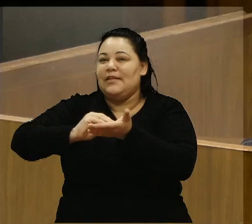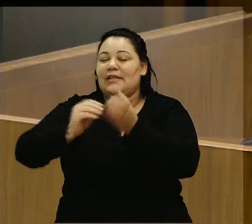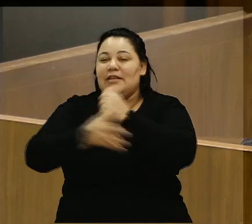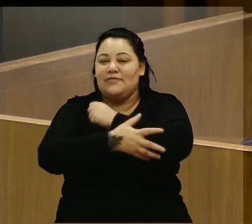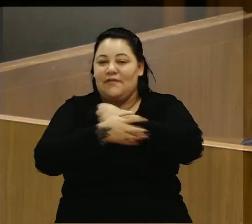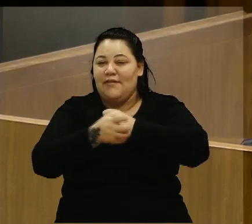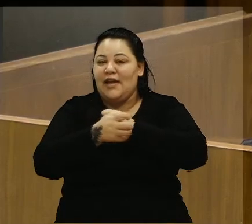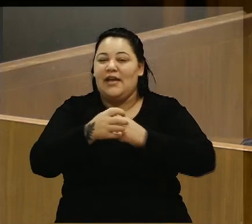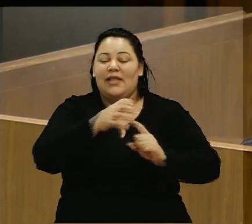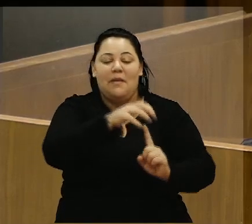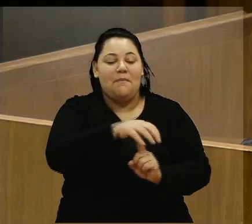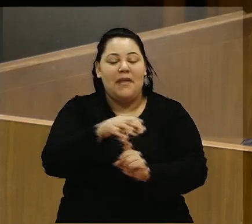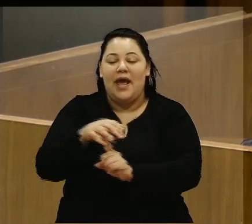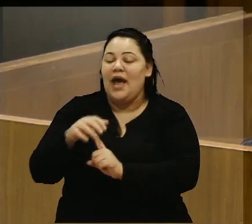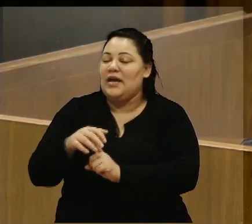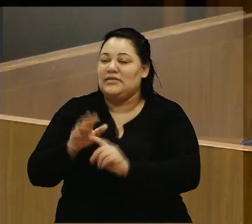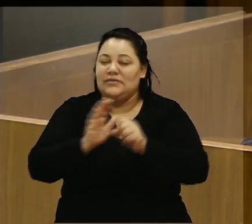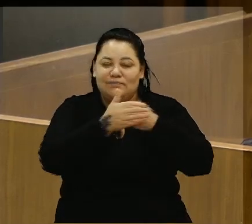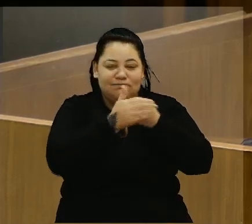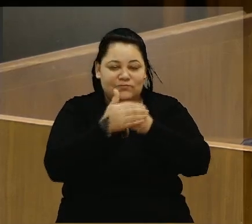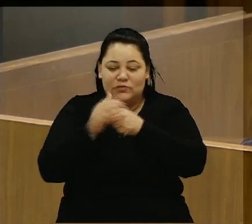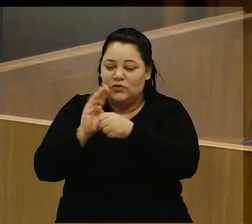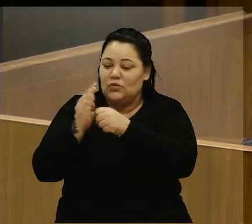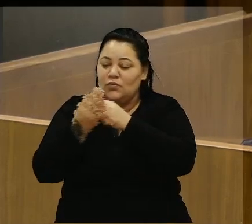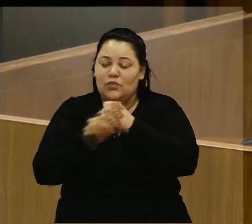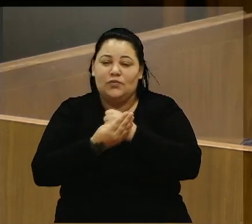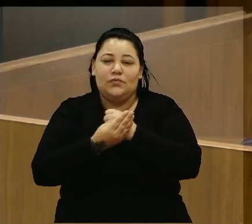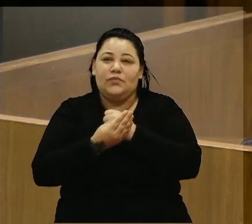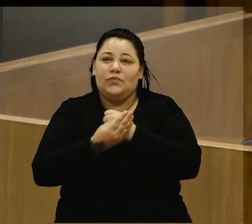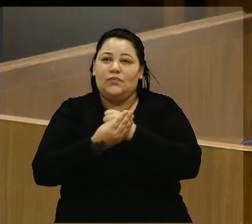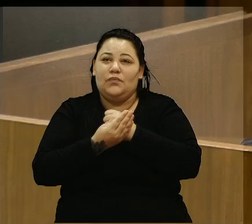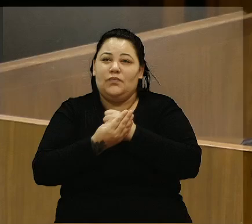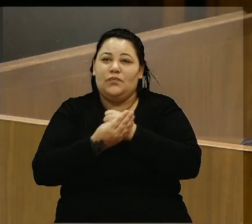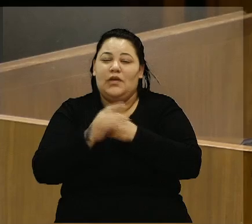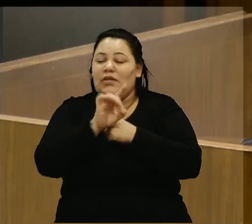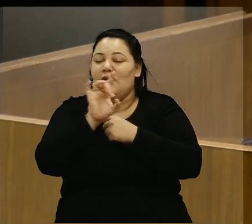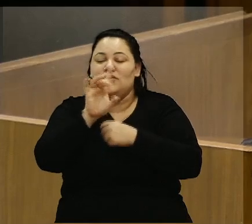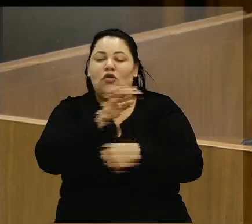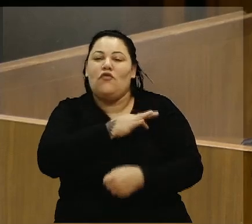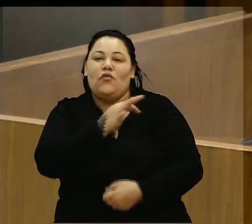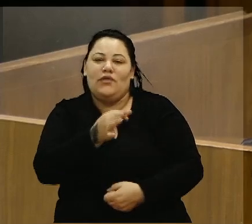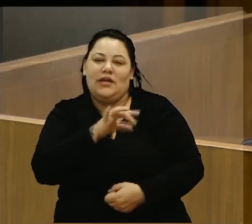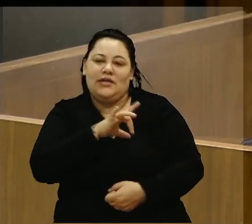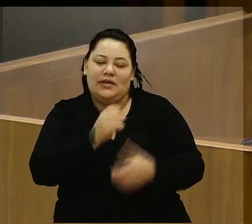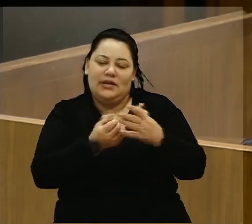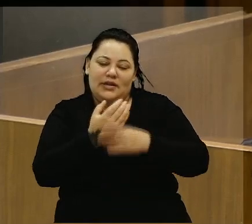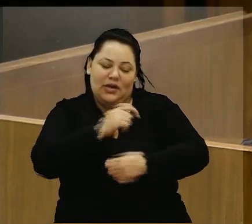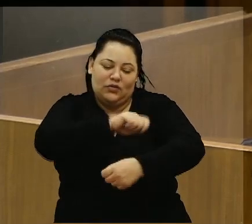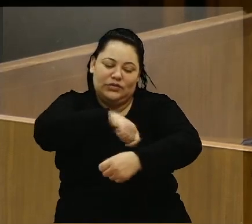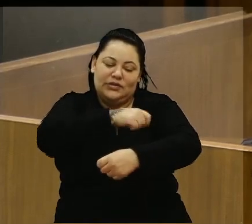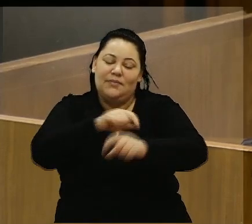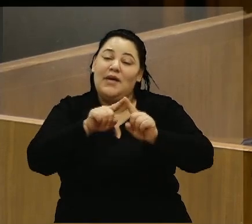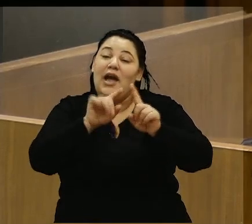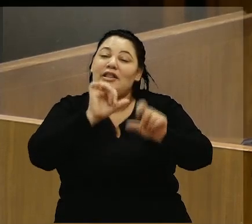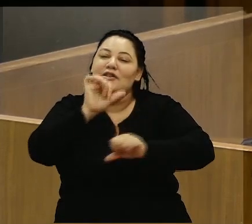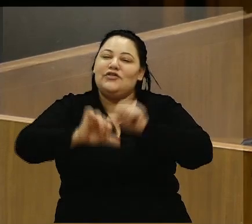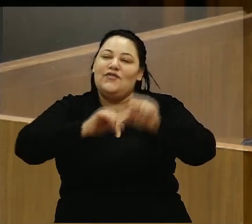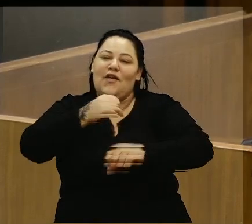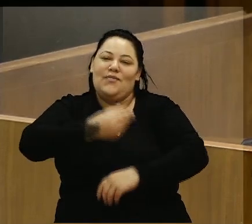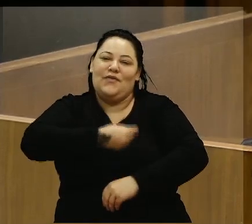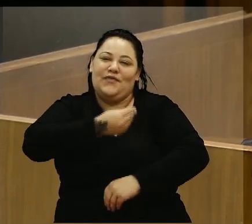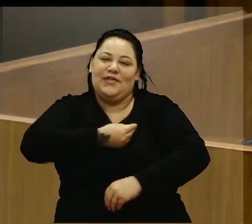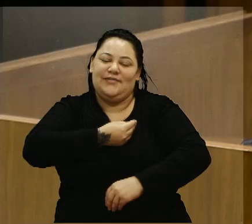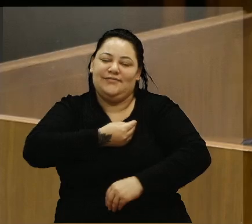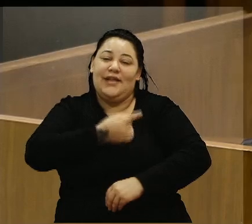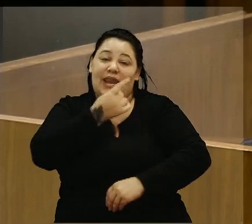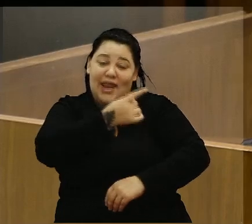nas praças e nos becos. Brotam cozinhas, não só voluntárias, mas revolucionárias. Ali a cozinha